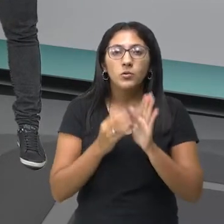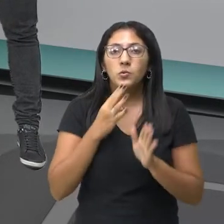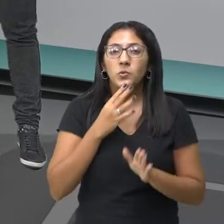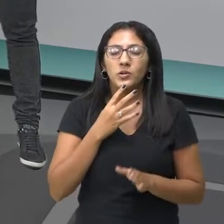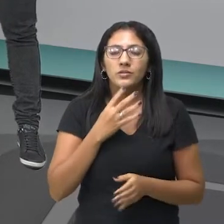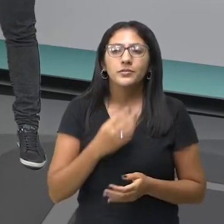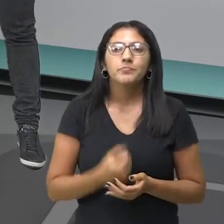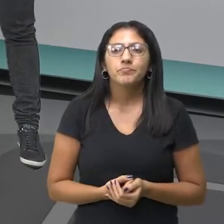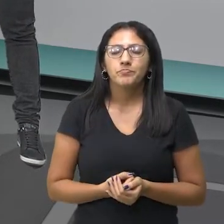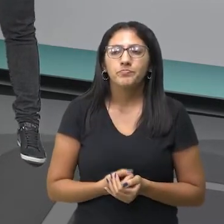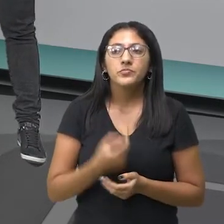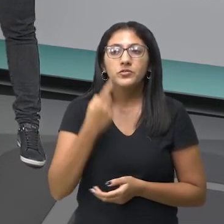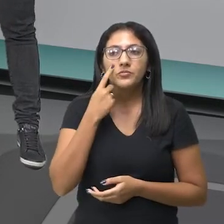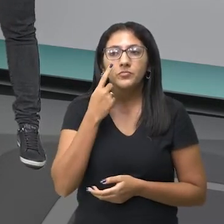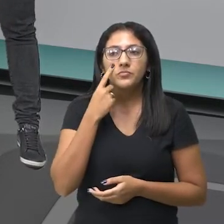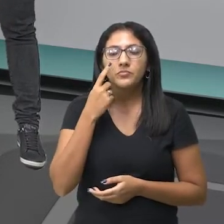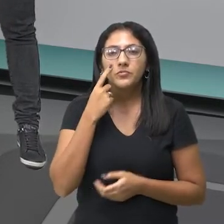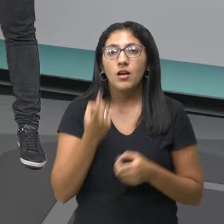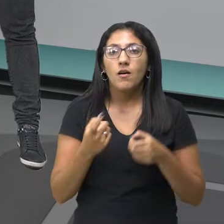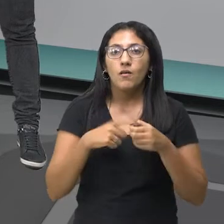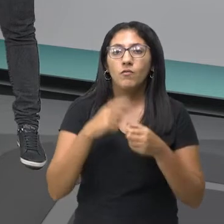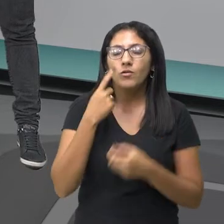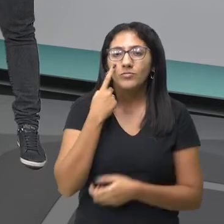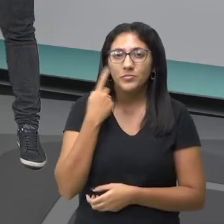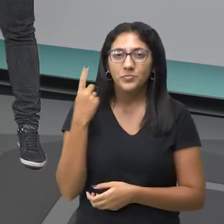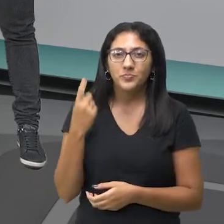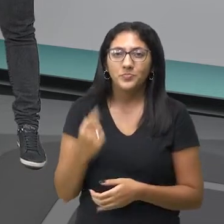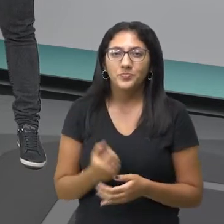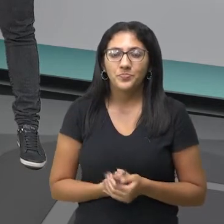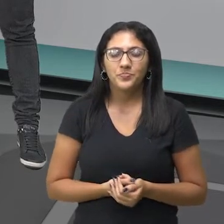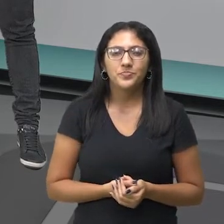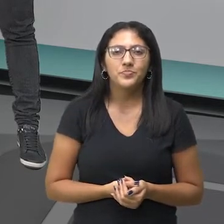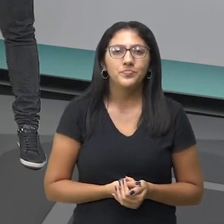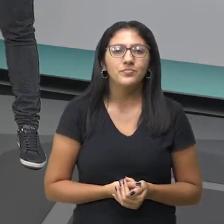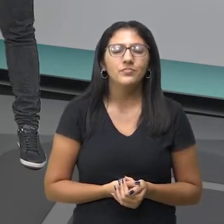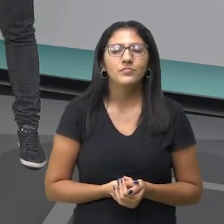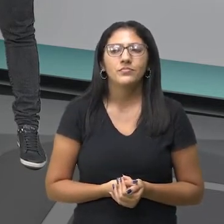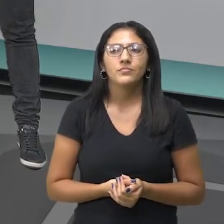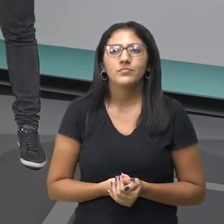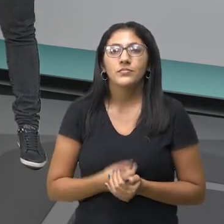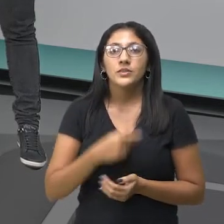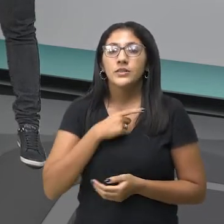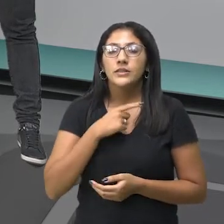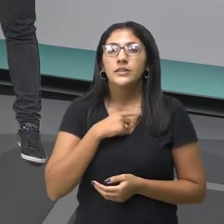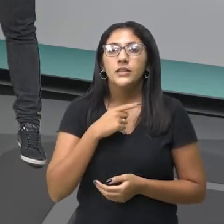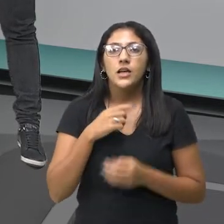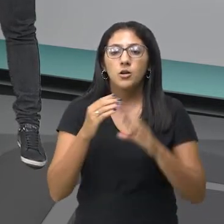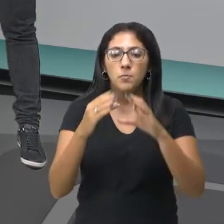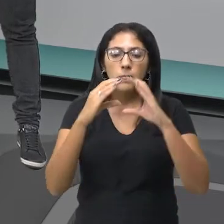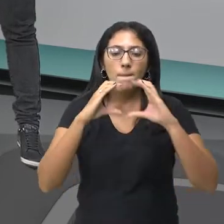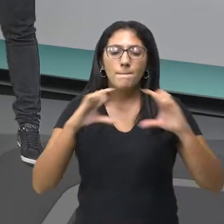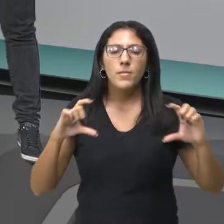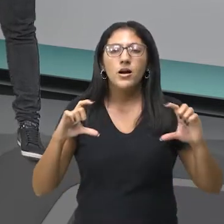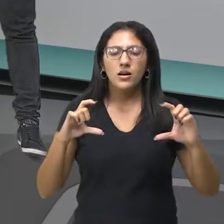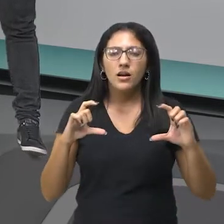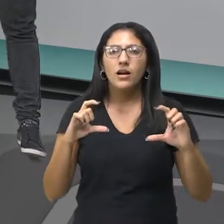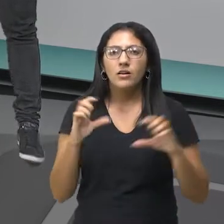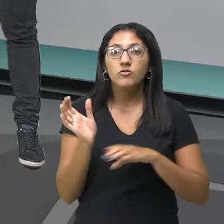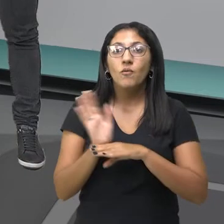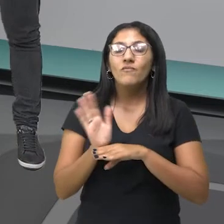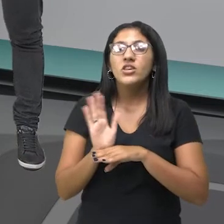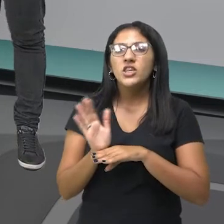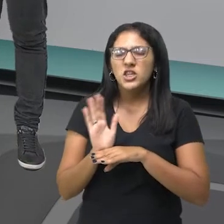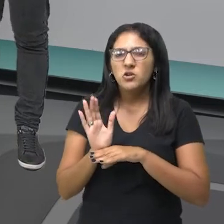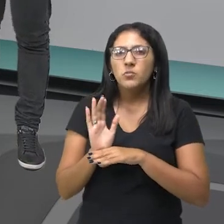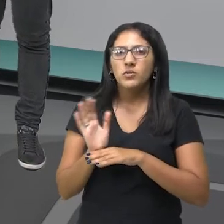texto anterior para que a gente possa continuar analisando? Olha só. Aqui a gente chega na segunda parte, sobre o filme